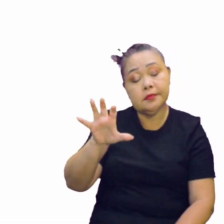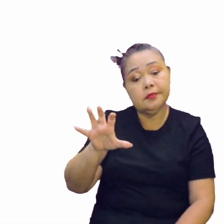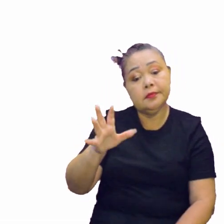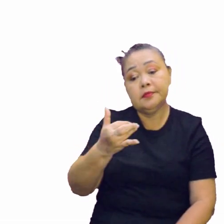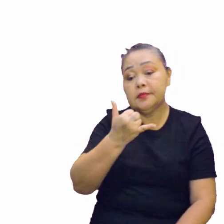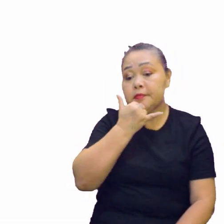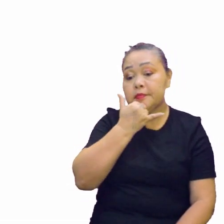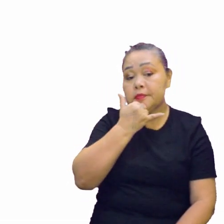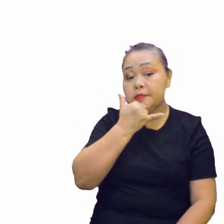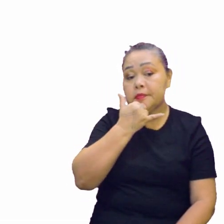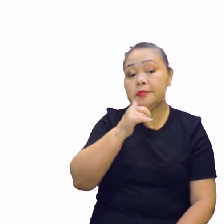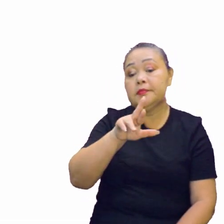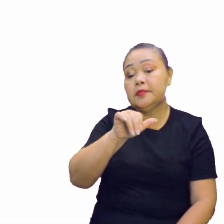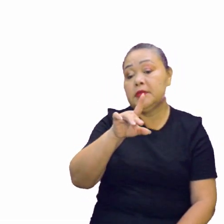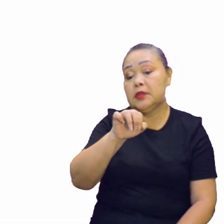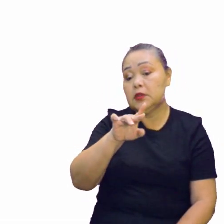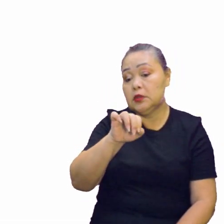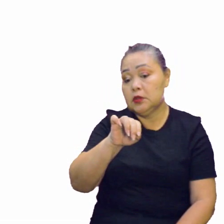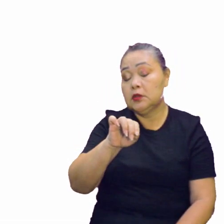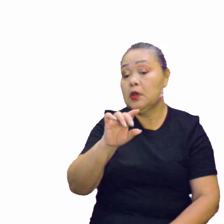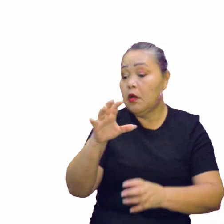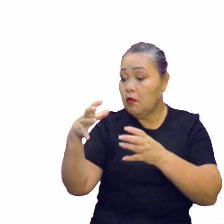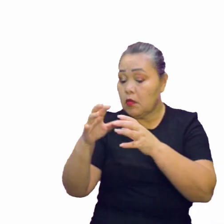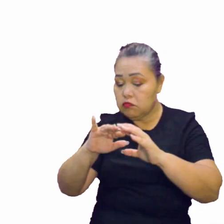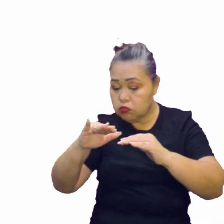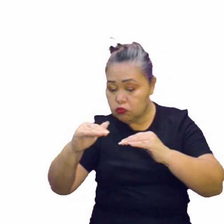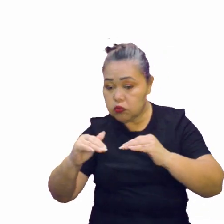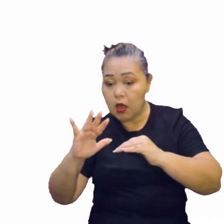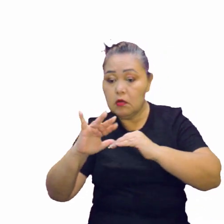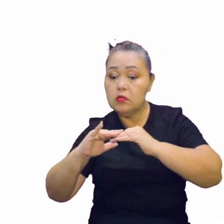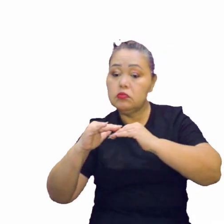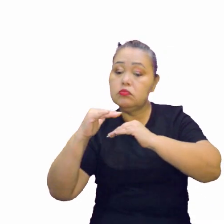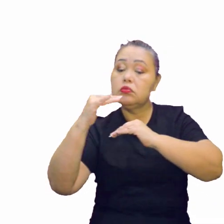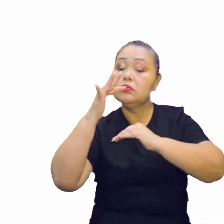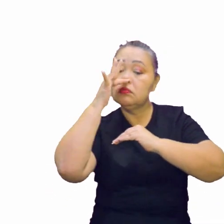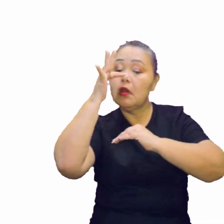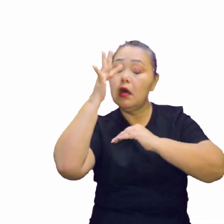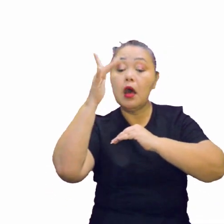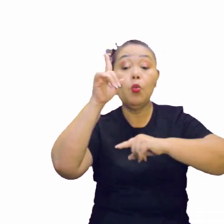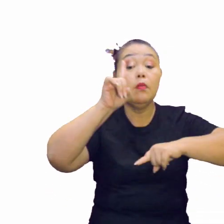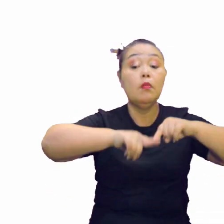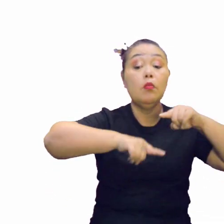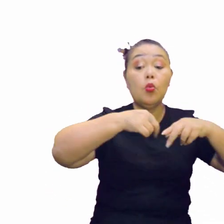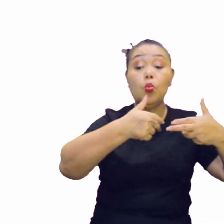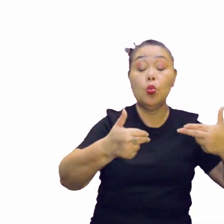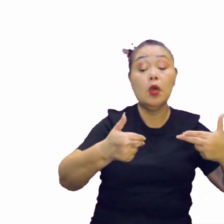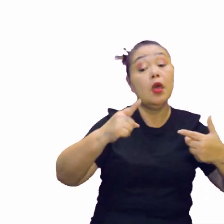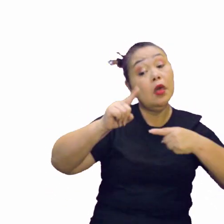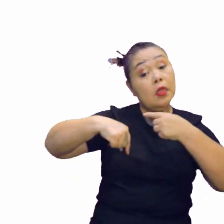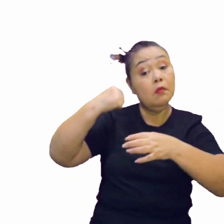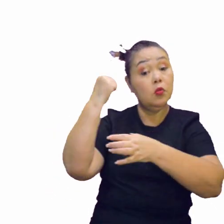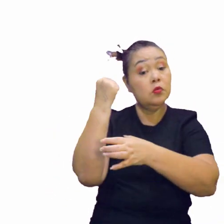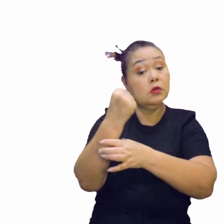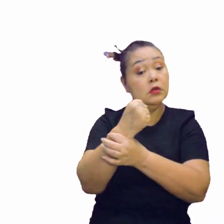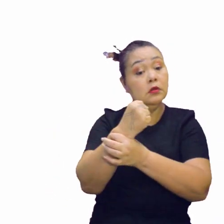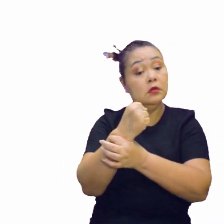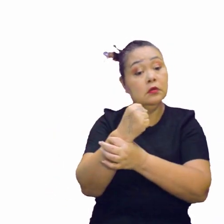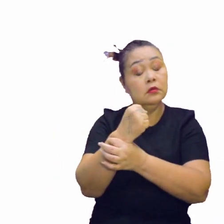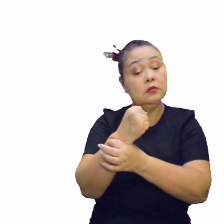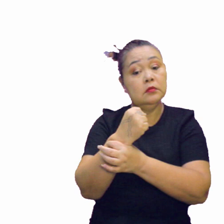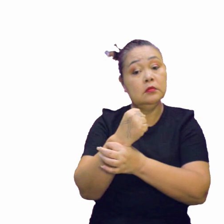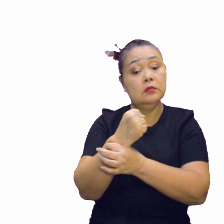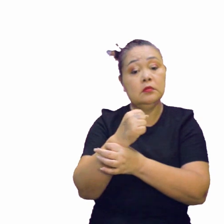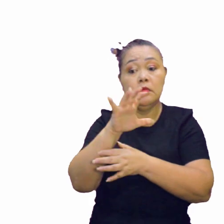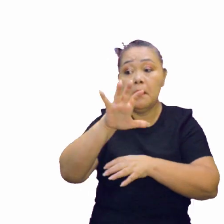radicular, porção arbórea, floral e produto. E garantir o espaço